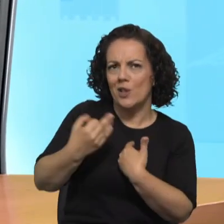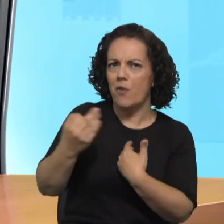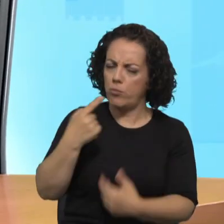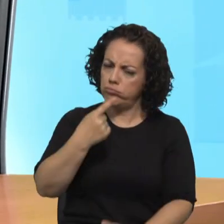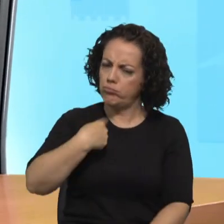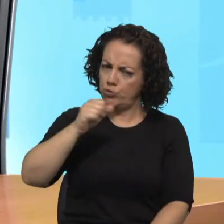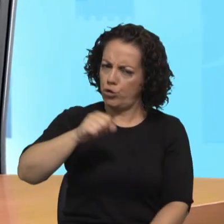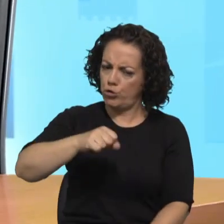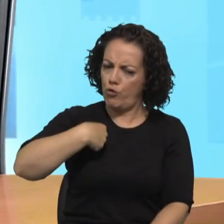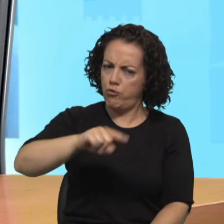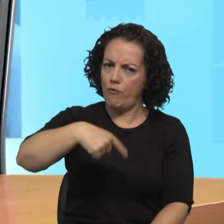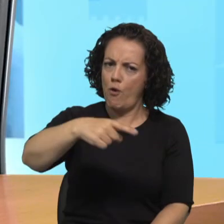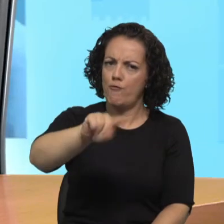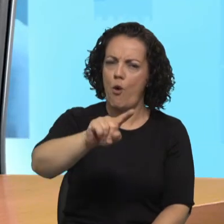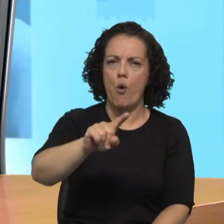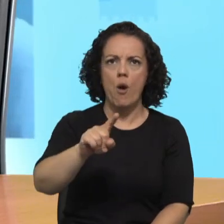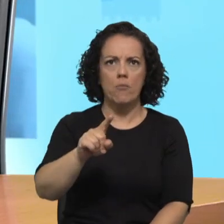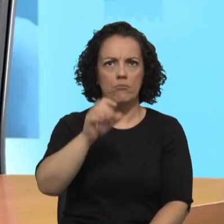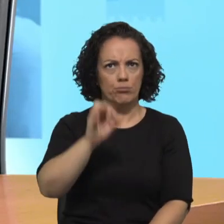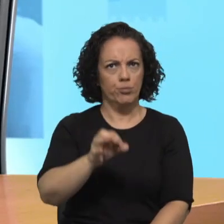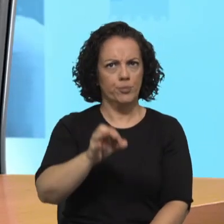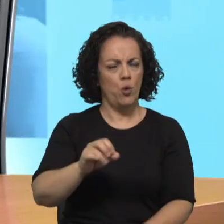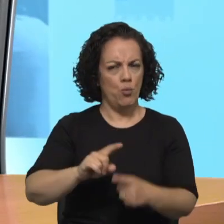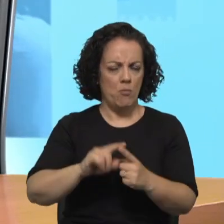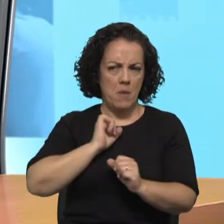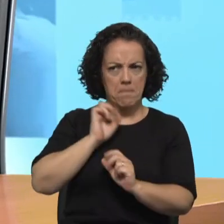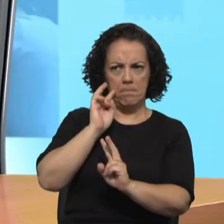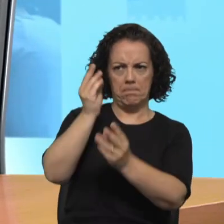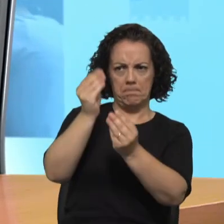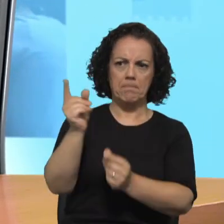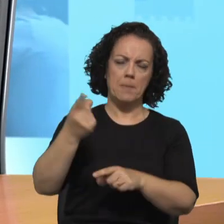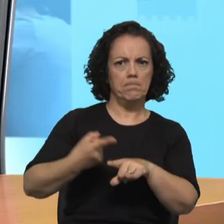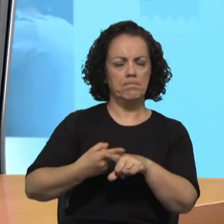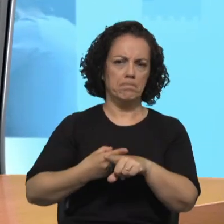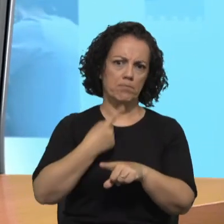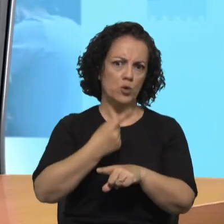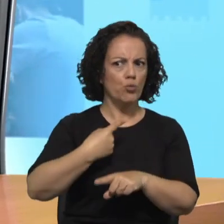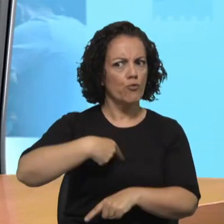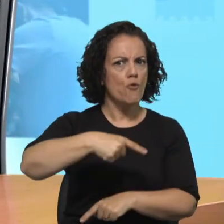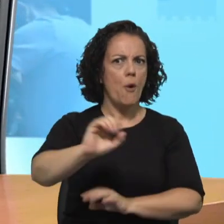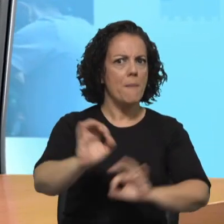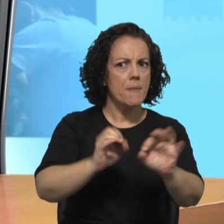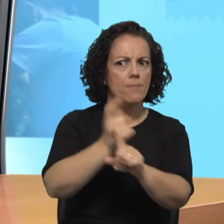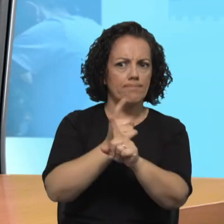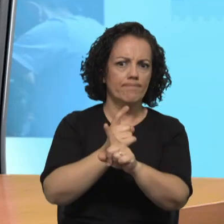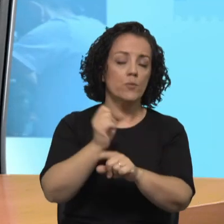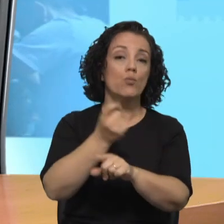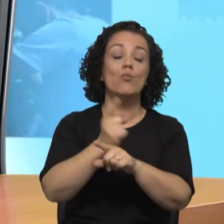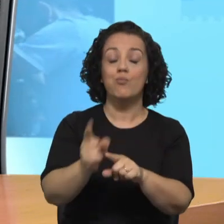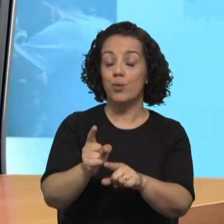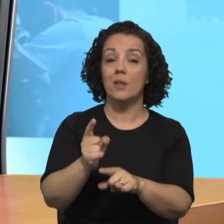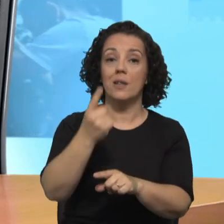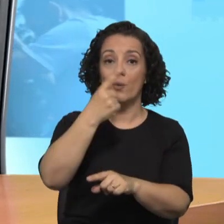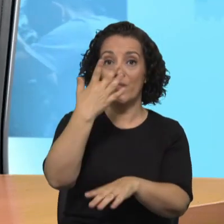vou. E até bastante, na minha leitura, entusiasmado com os preparativos, porque na véspera da partida